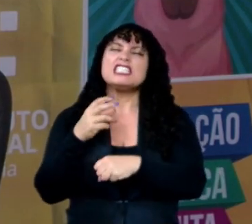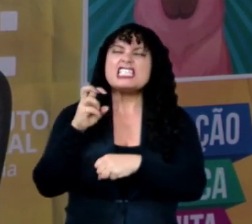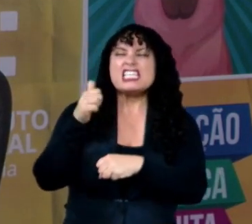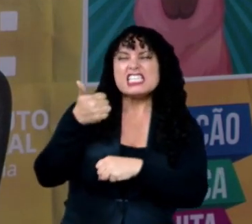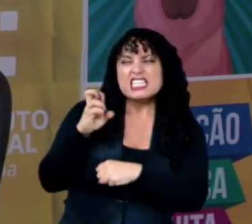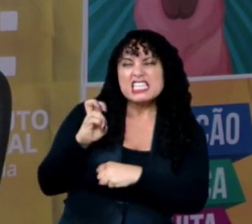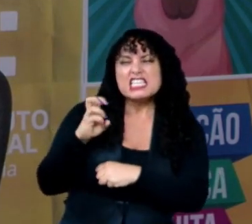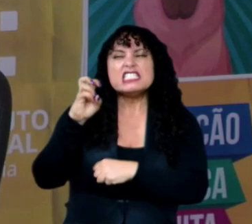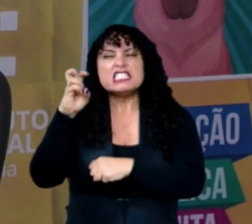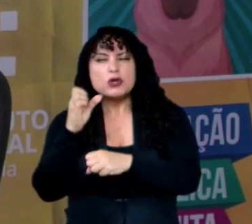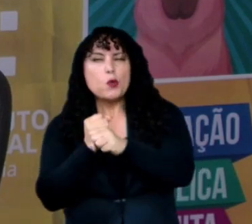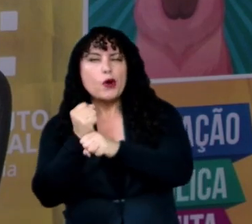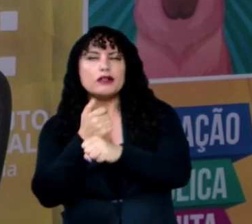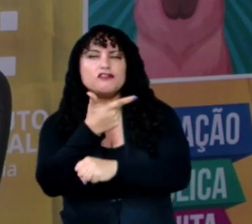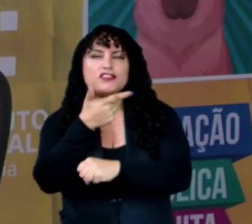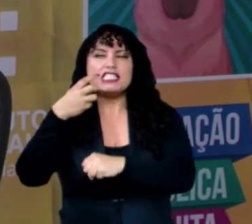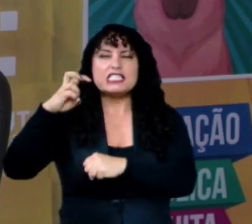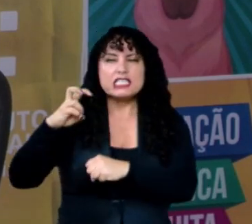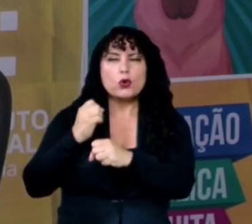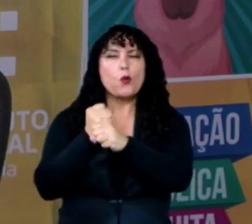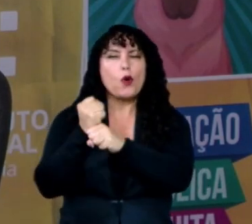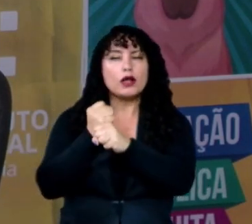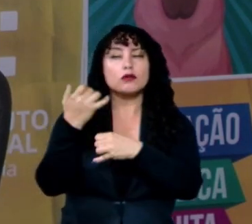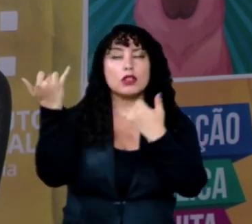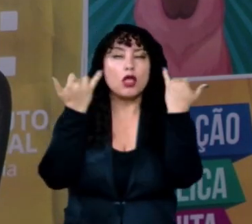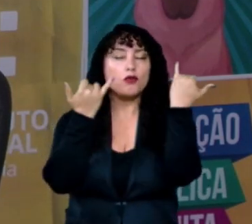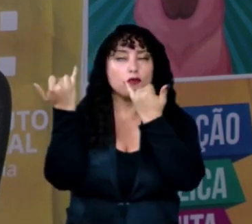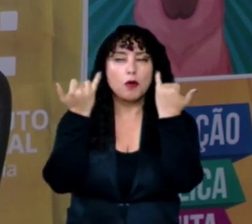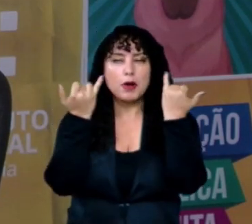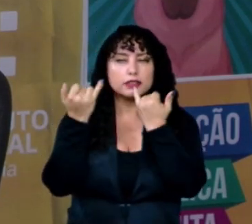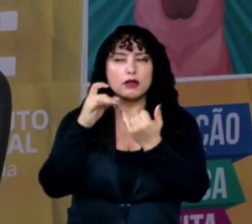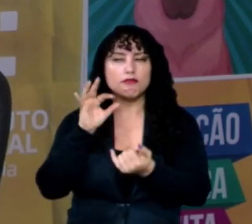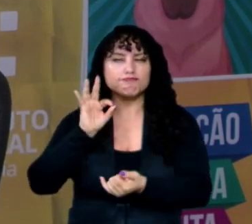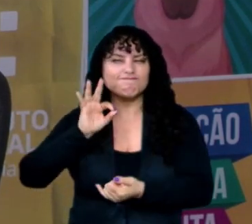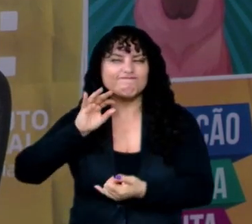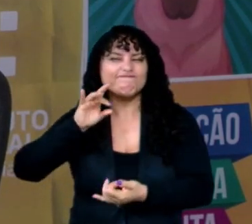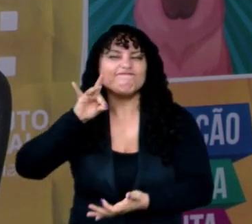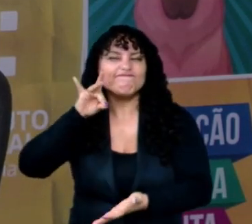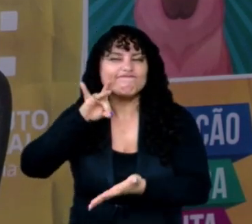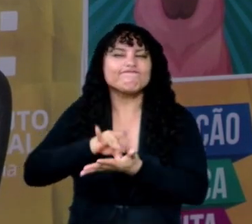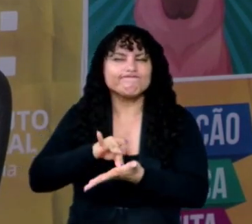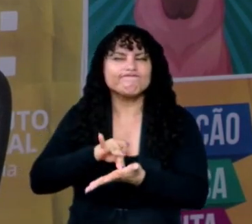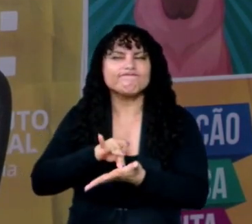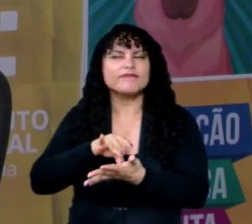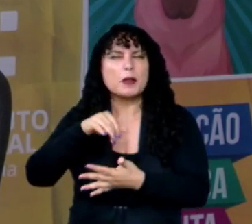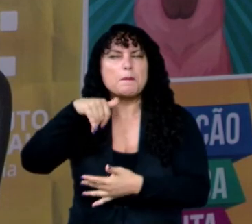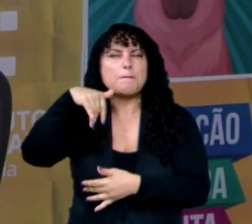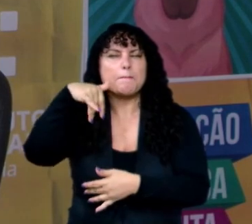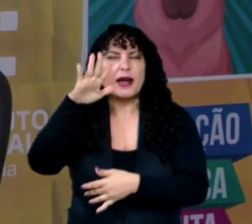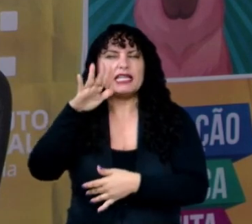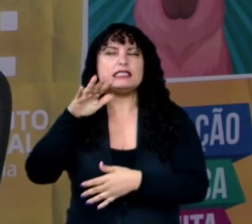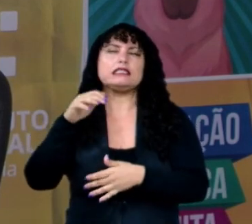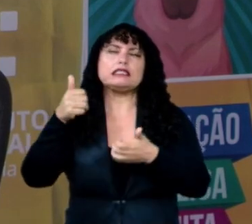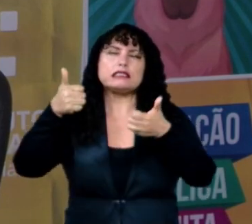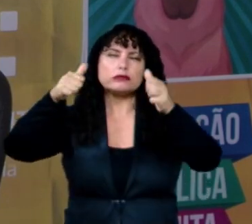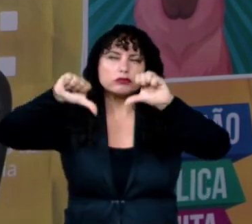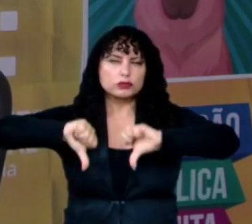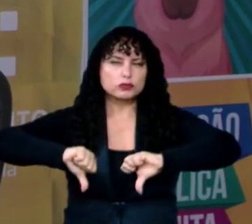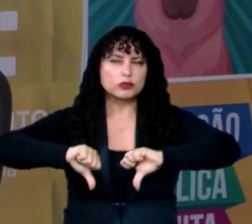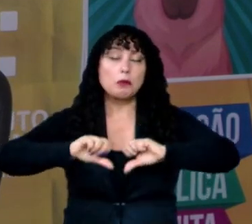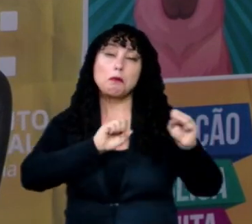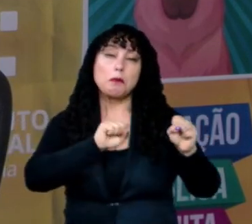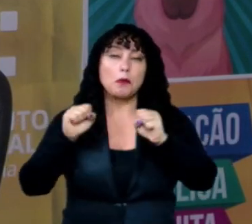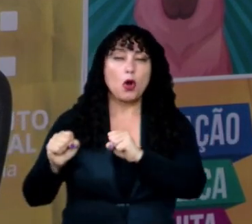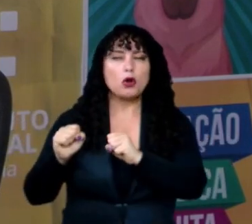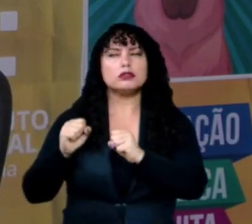15 anos, 25 anos, quando a informação é realmente mais crítica. Pode até